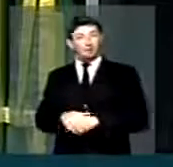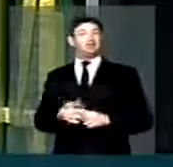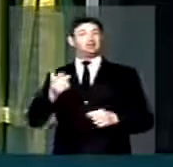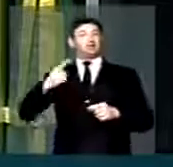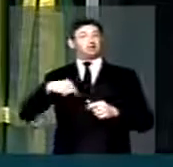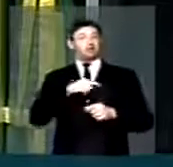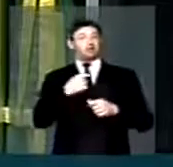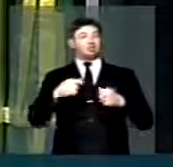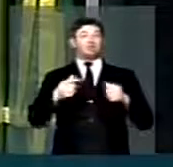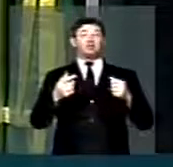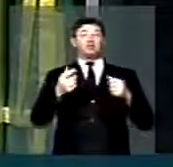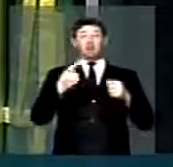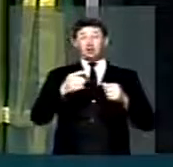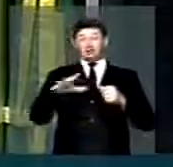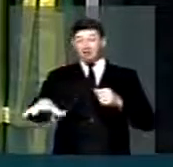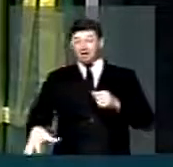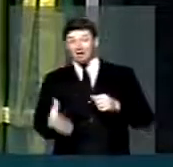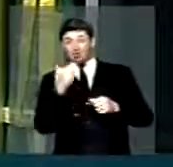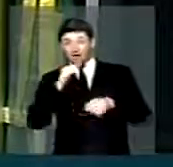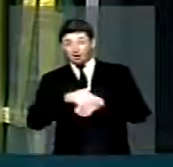Nós estamos comendo no almoço o jantar.